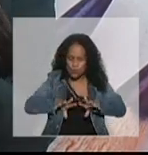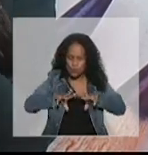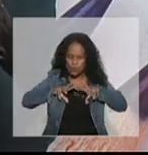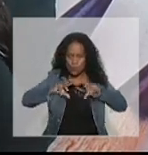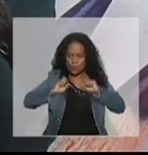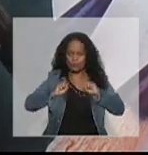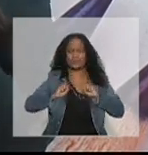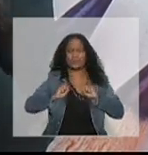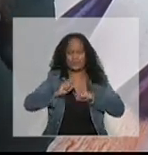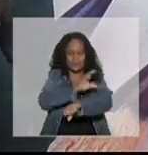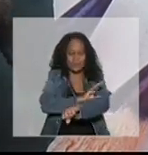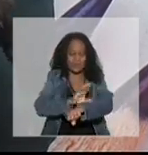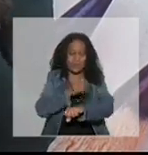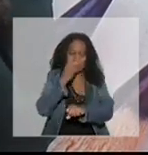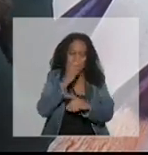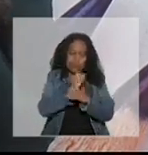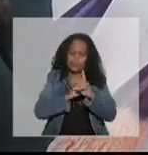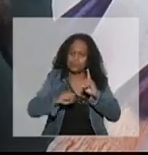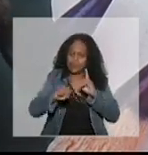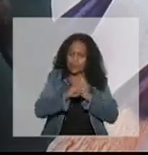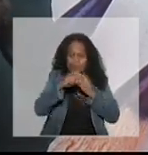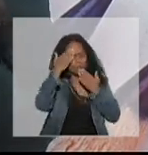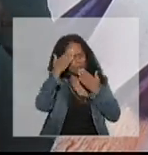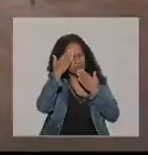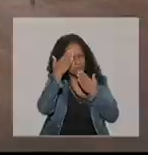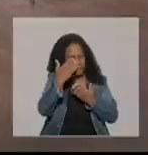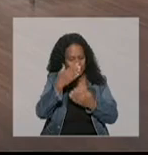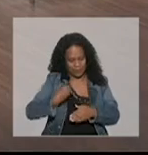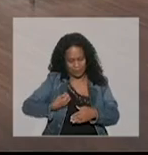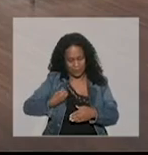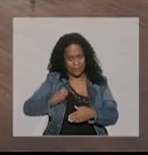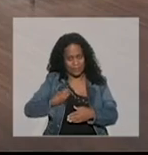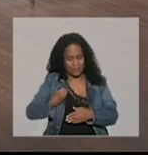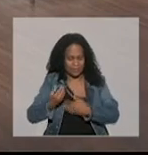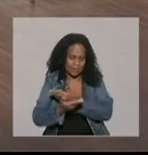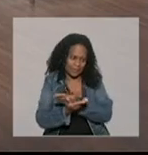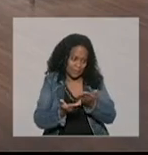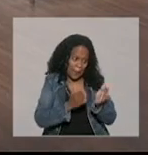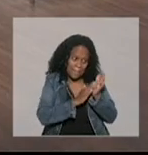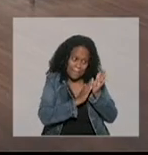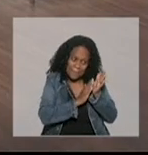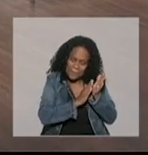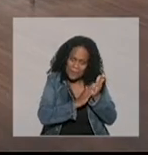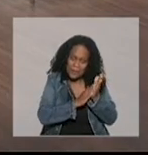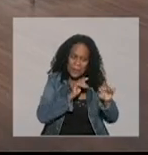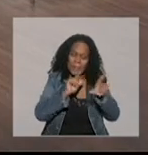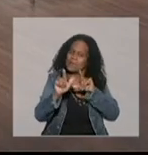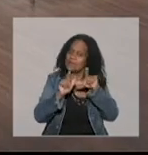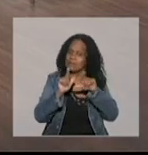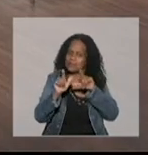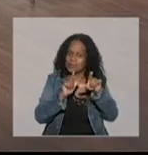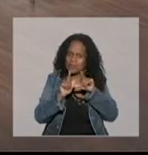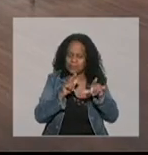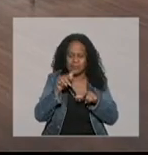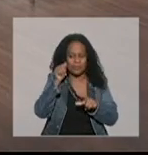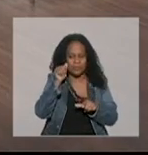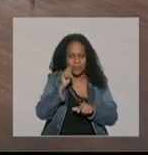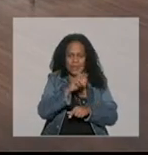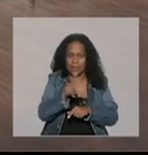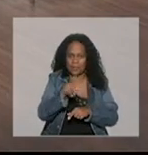cultura e absorver essa cultura, que vai ser muito bom para a nossa sociedade. Muitíssimo obrigada pela participação no programa, parabéns pelo trabalho